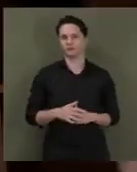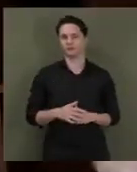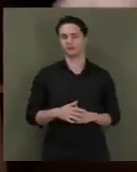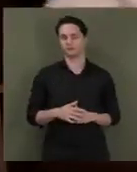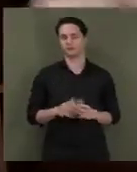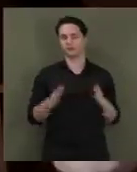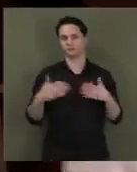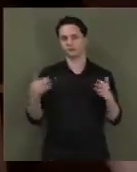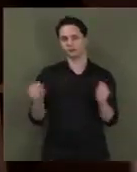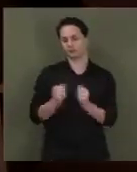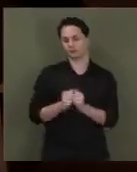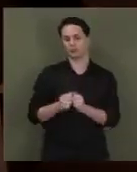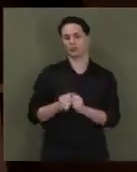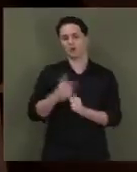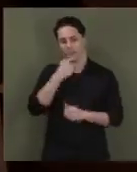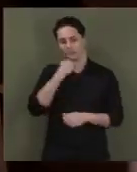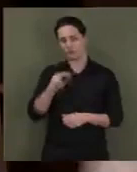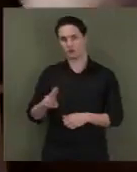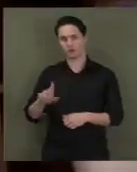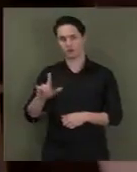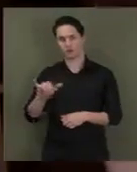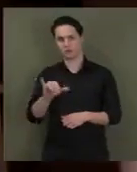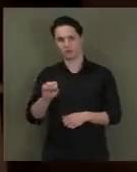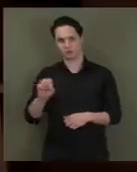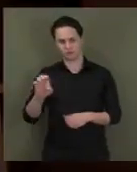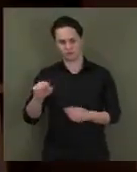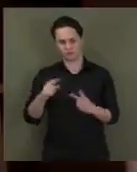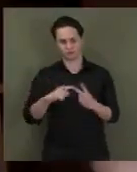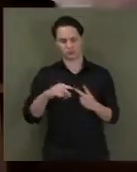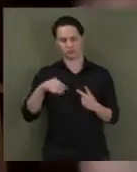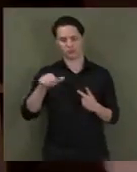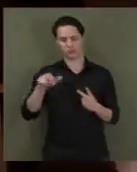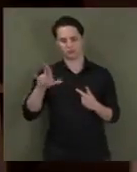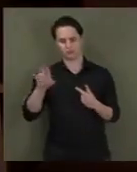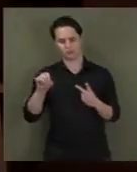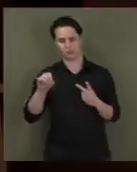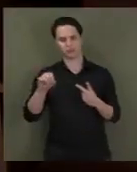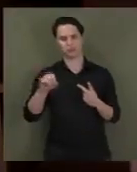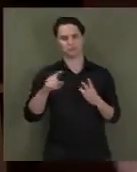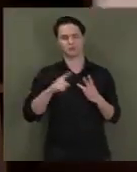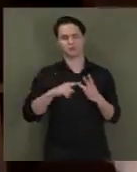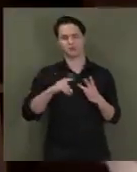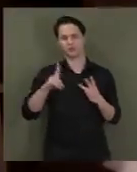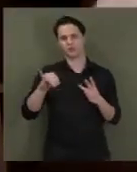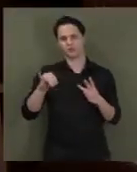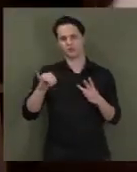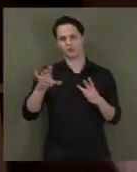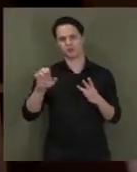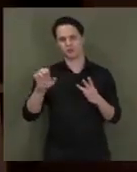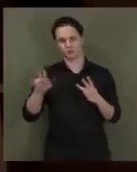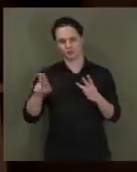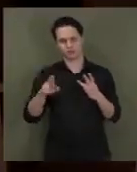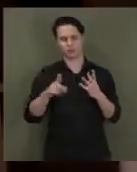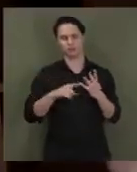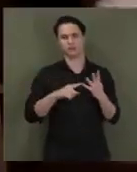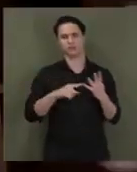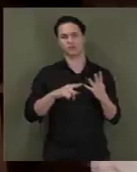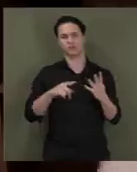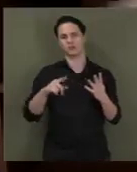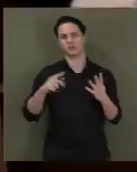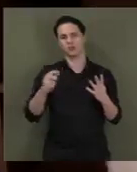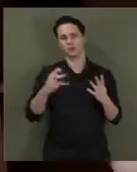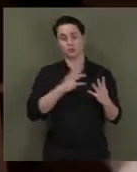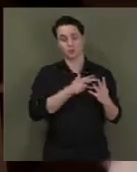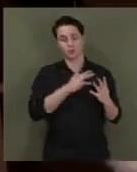ao lado de Ulisses Guimarães, de Mário Covas, Zé Dirceu e o atual presidente da República,